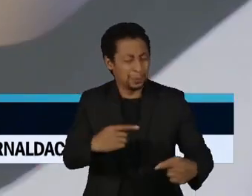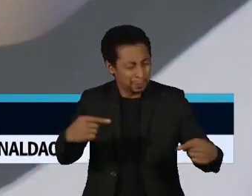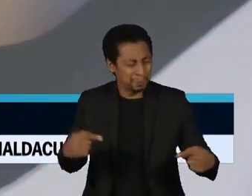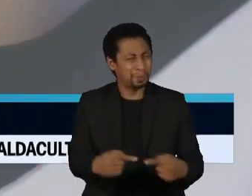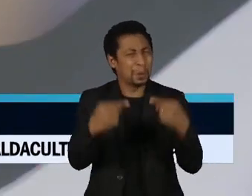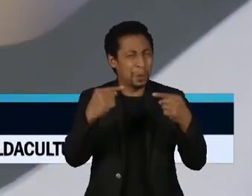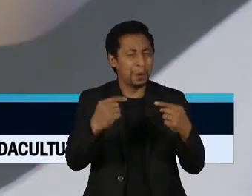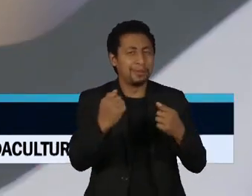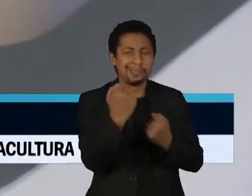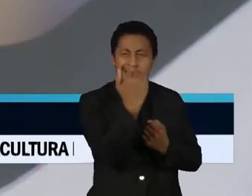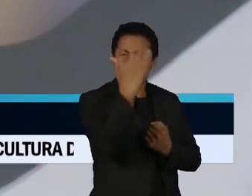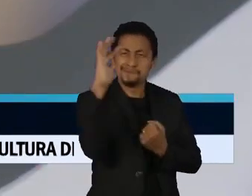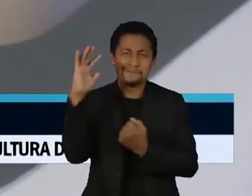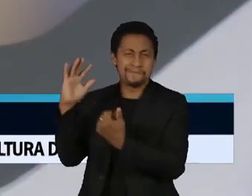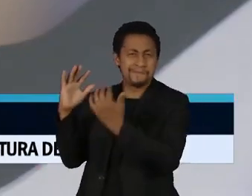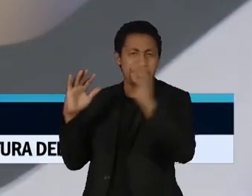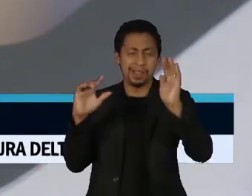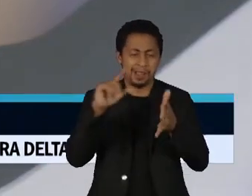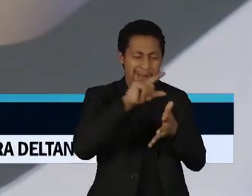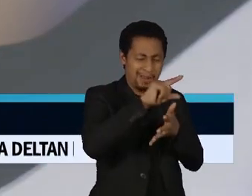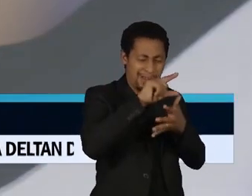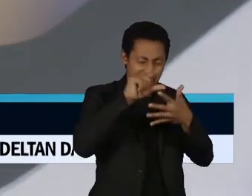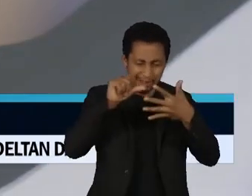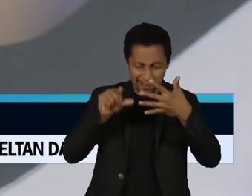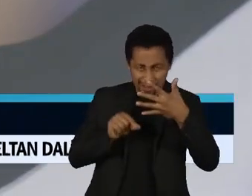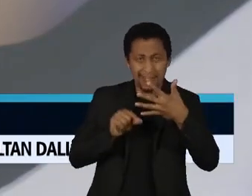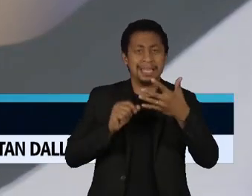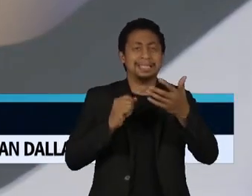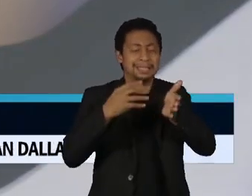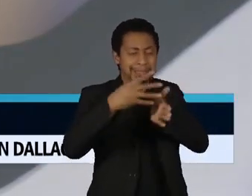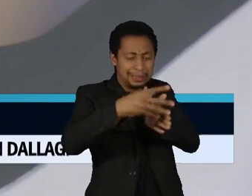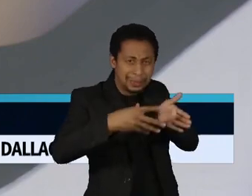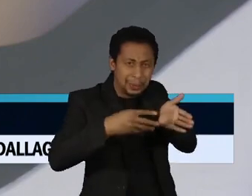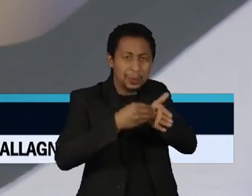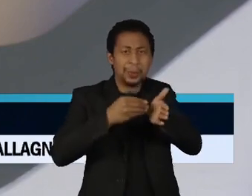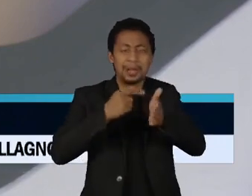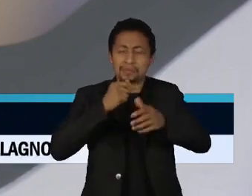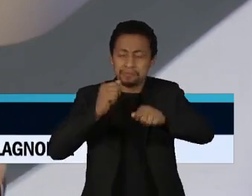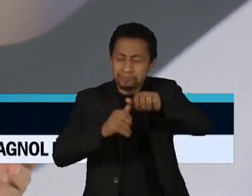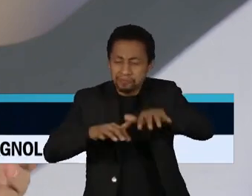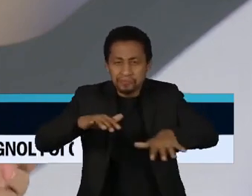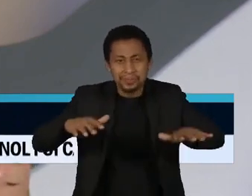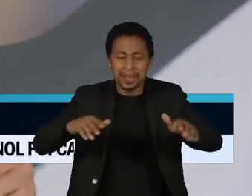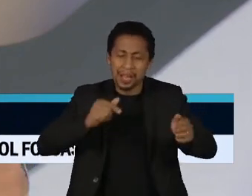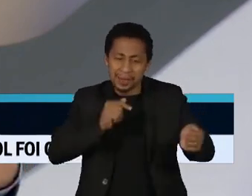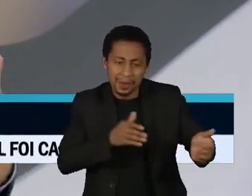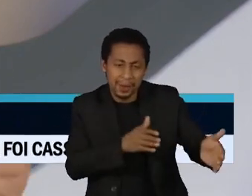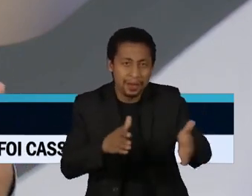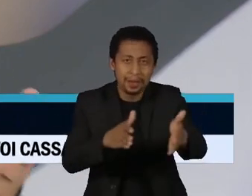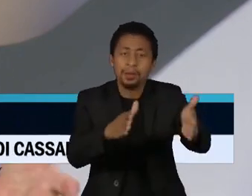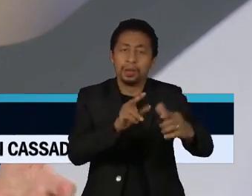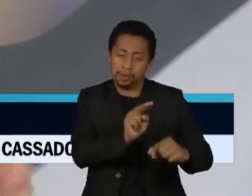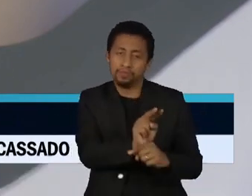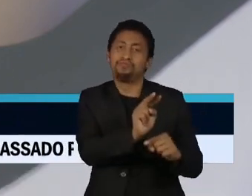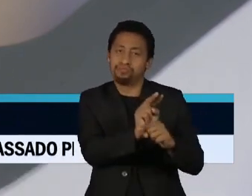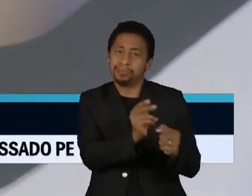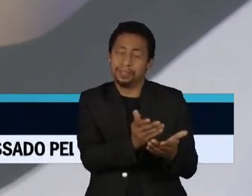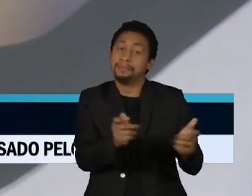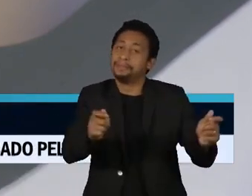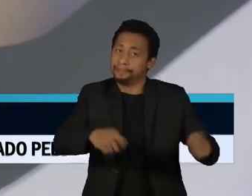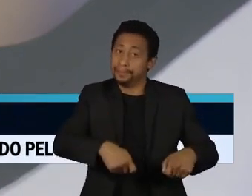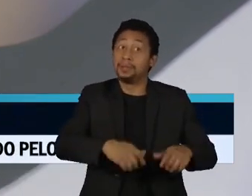de energia renovável e outras vantagens que o Brasil tem mas que não são automáticas elas precisam ser